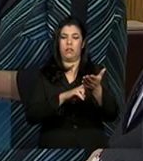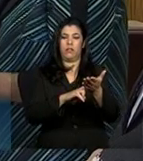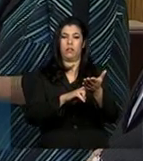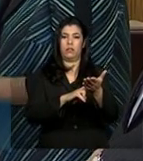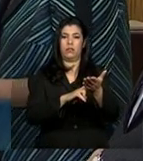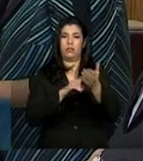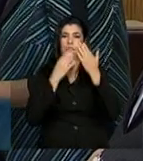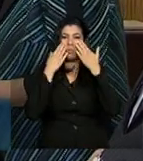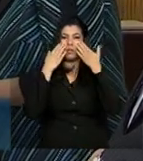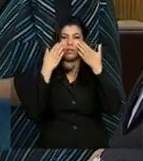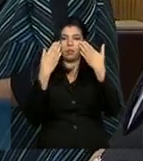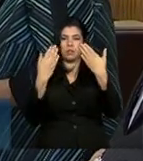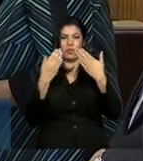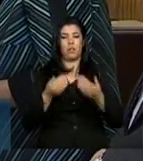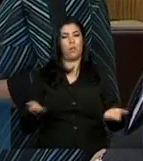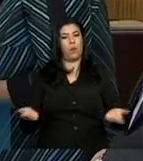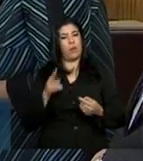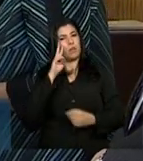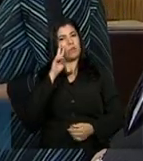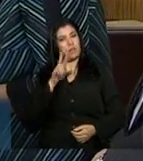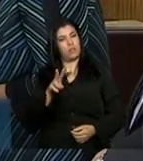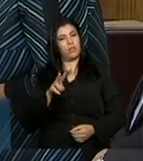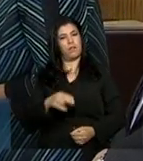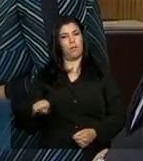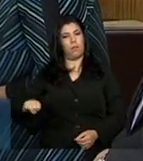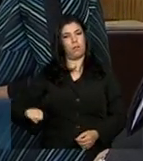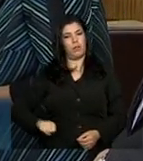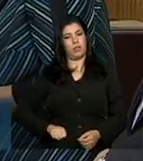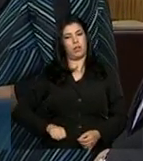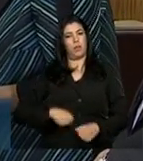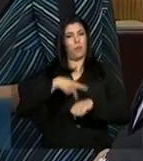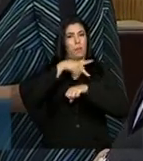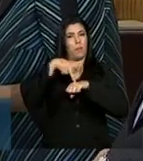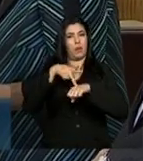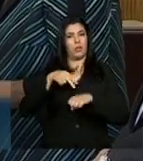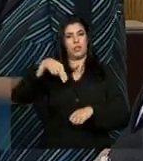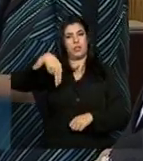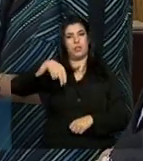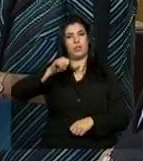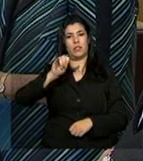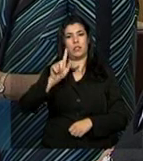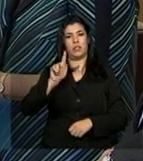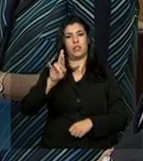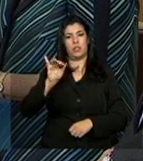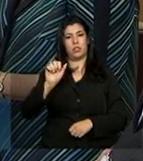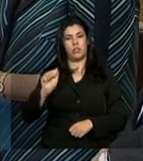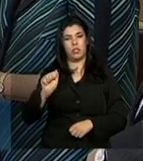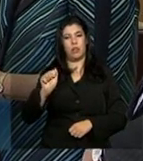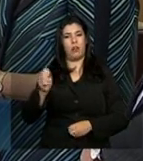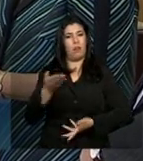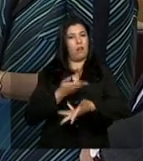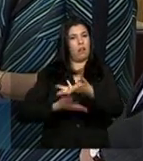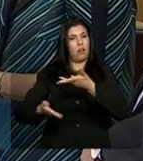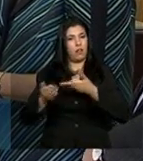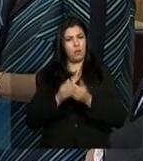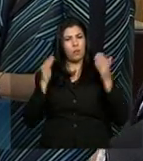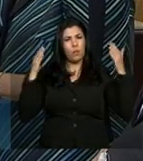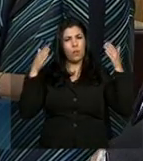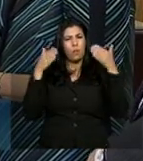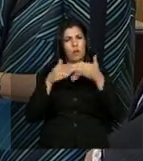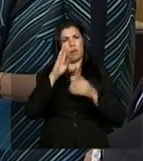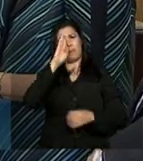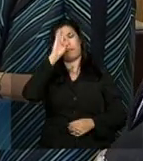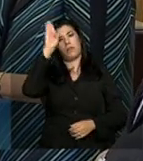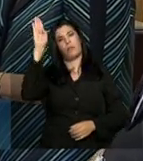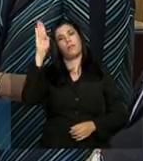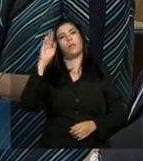Rousseff é o embaixador da Nigéria. Lembrando que as relações entre Brasil e Nigéria concentram-se principalmente nas